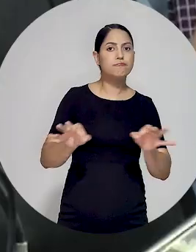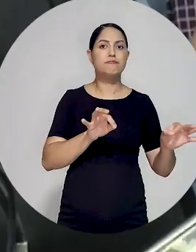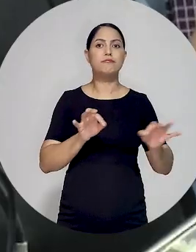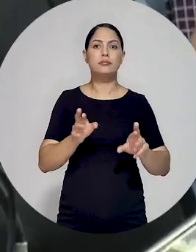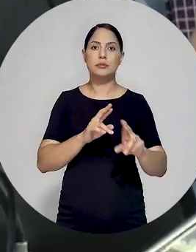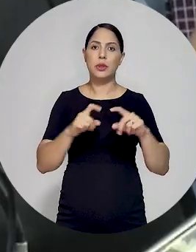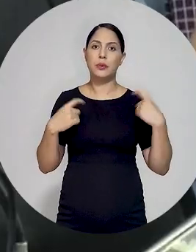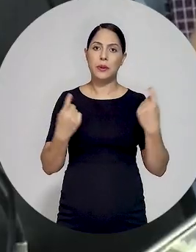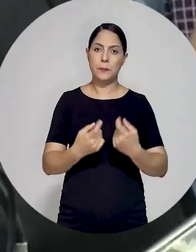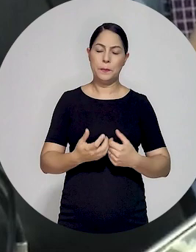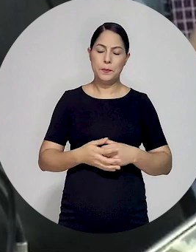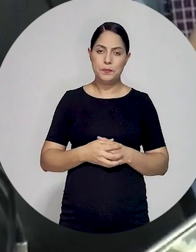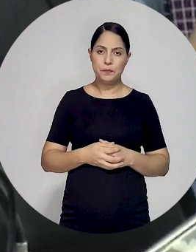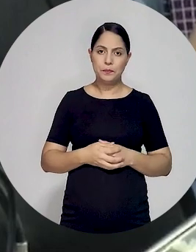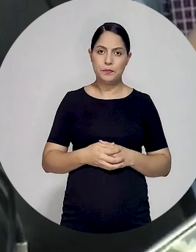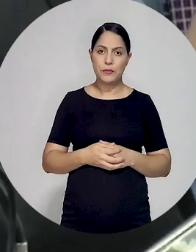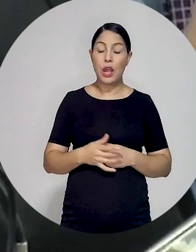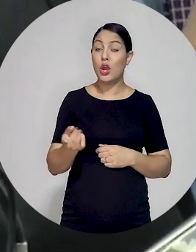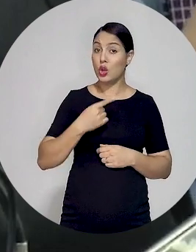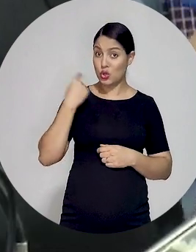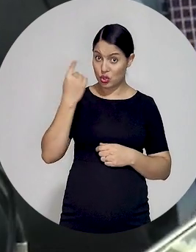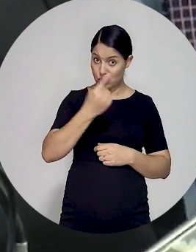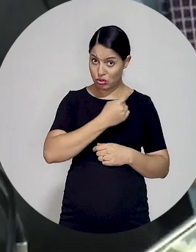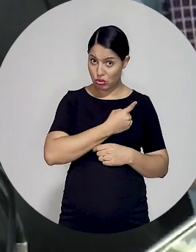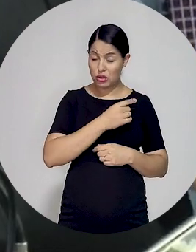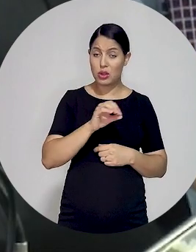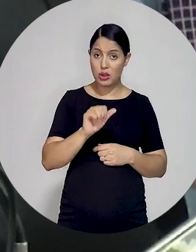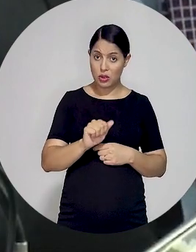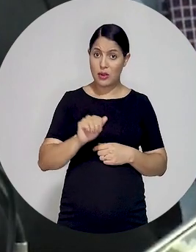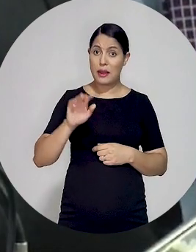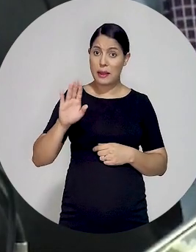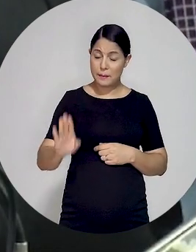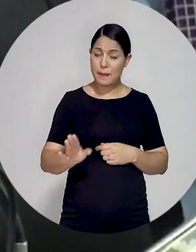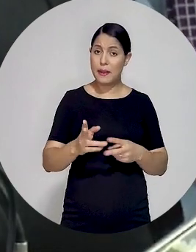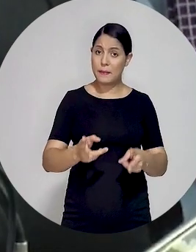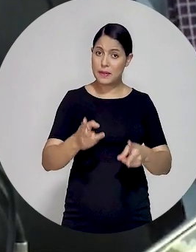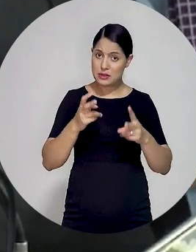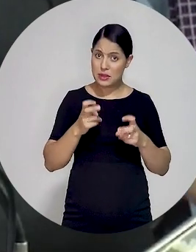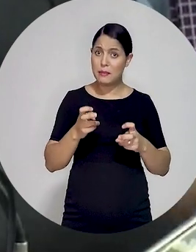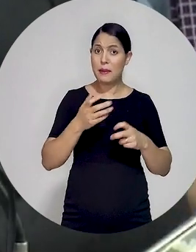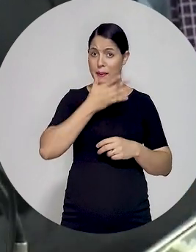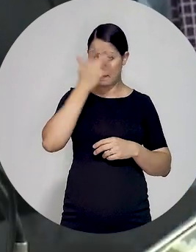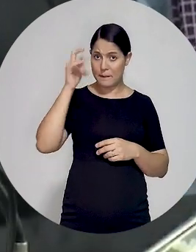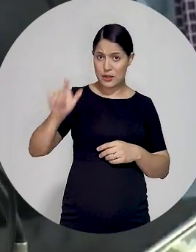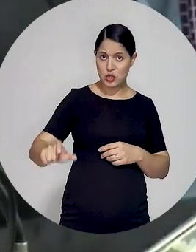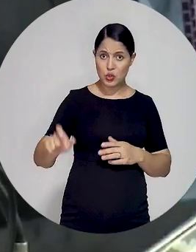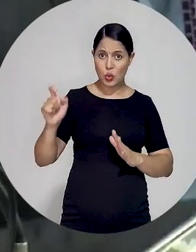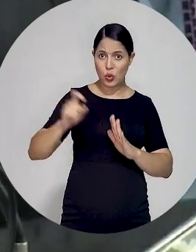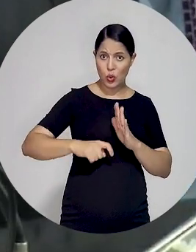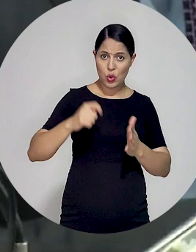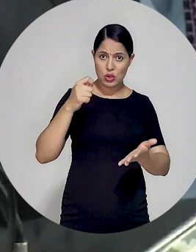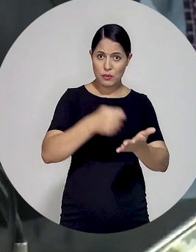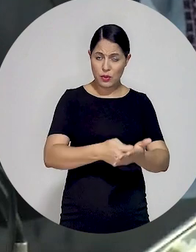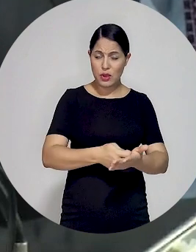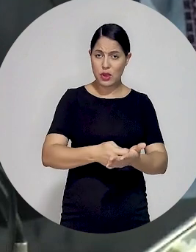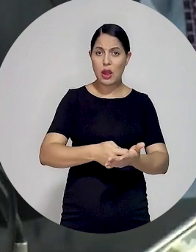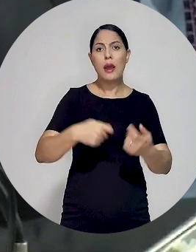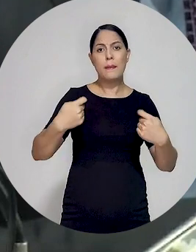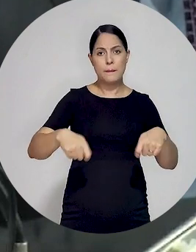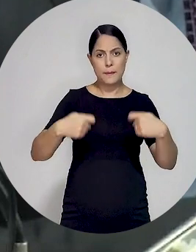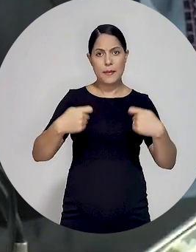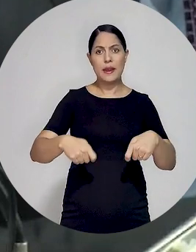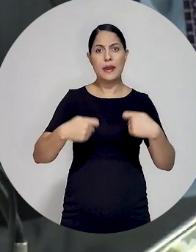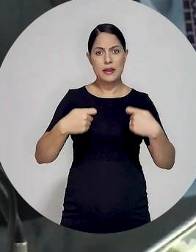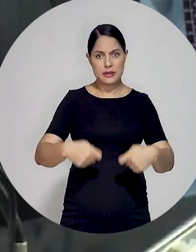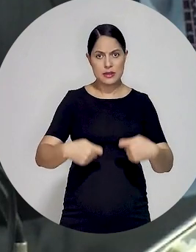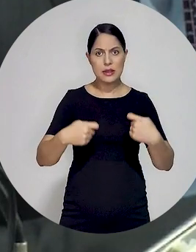Nacional. A Comissão Nacional de Estudos Constitucionais percebeu acertadamente que o contribuinte deve declarar compensação tributária em âmbito